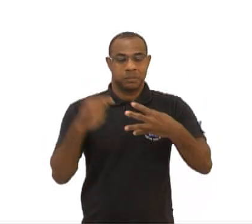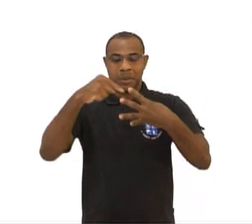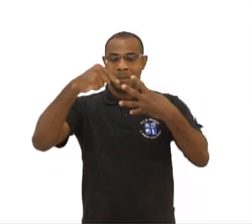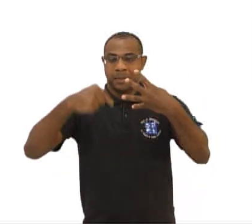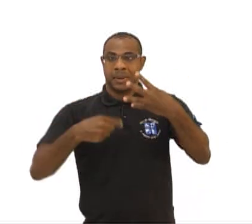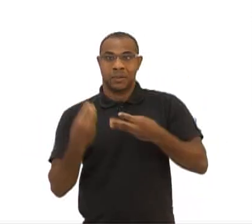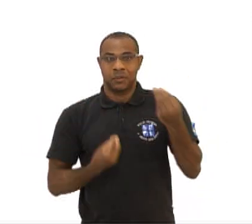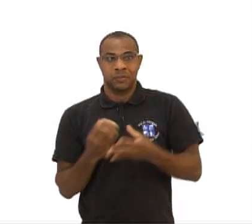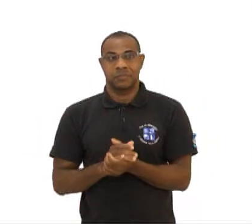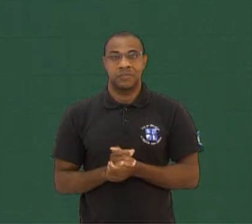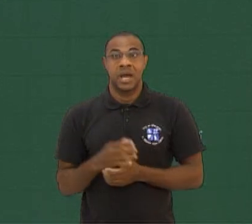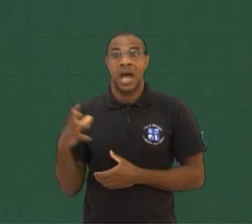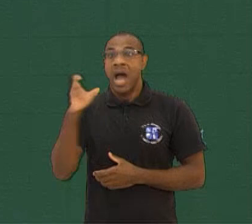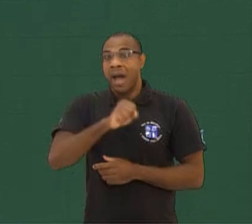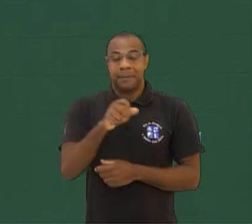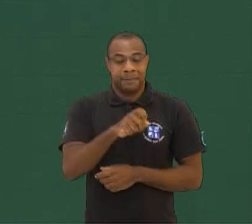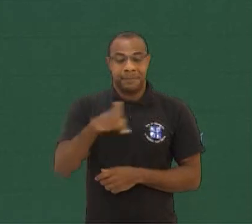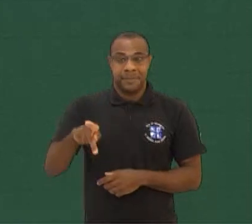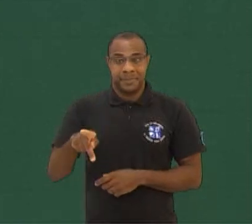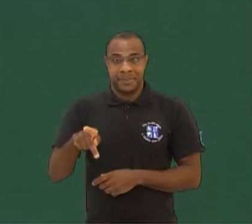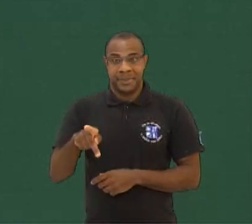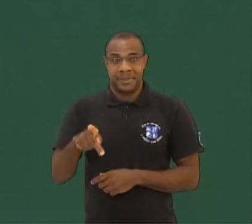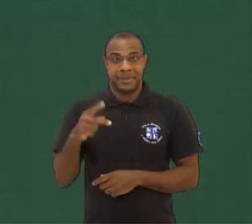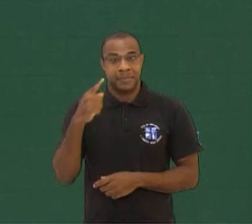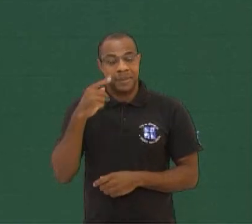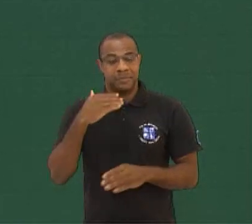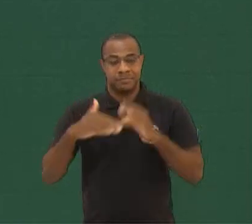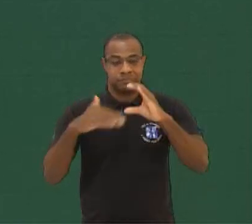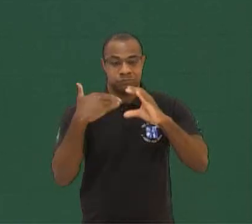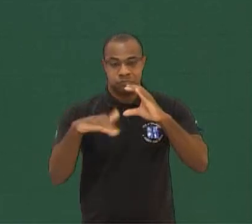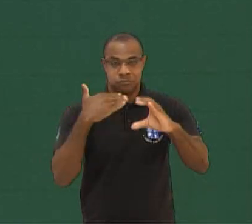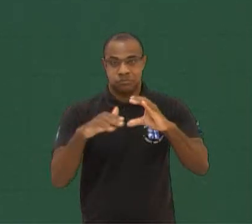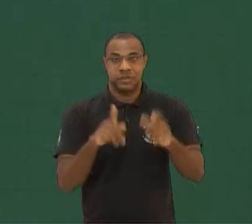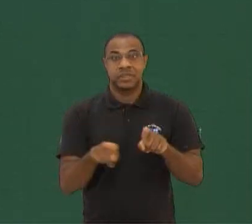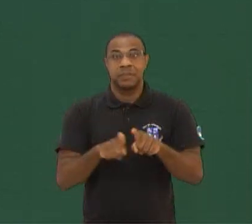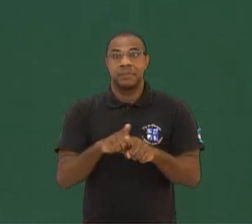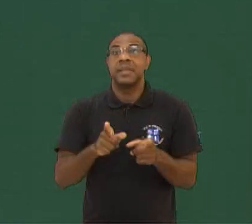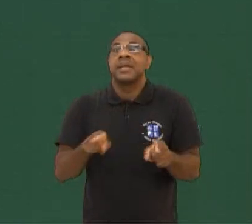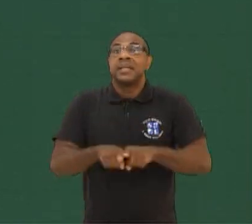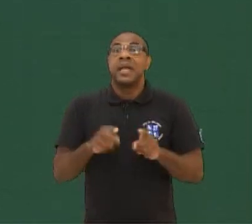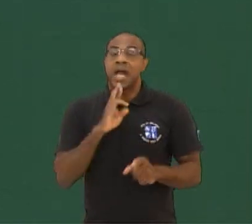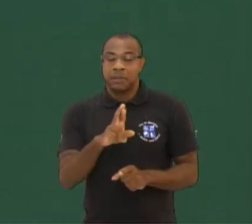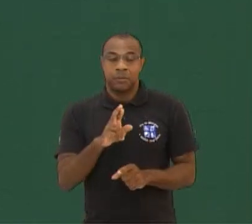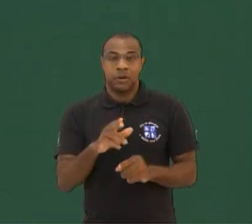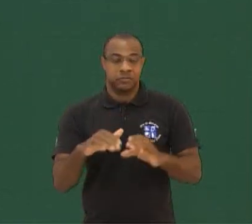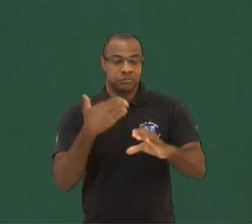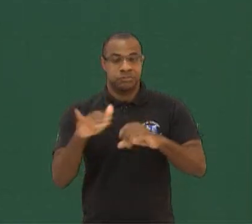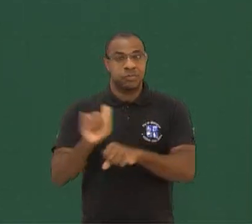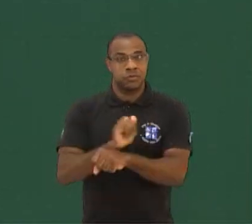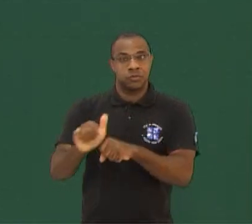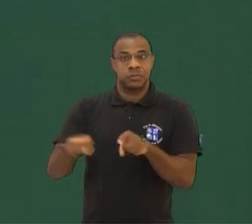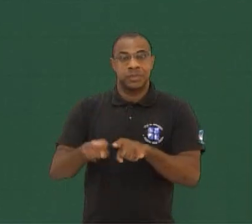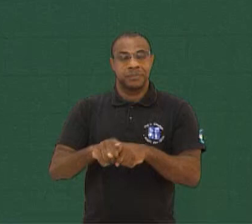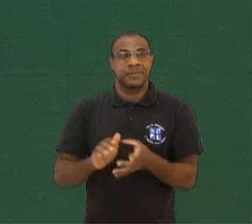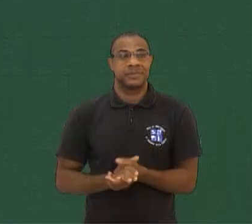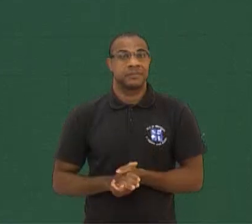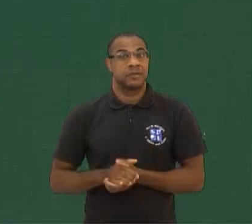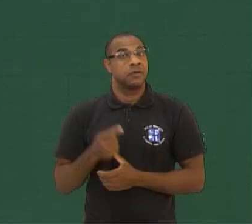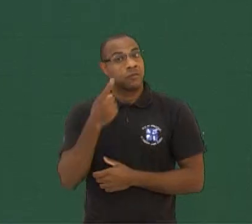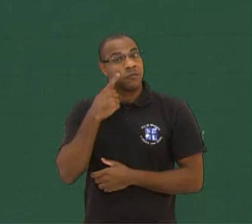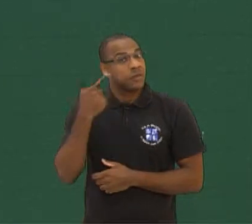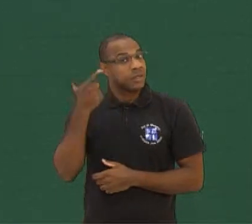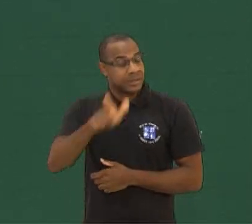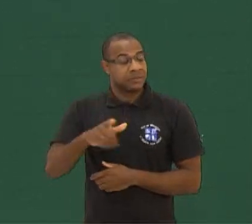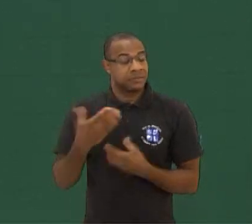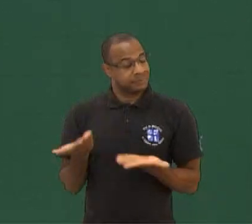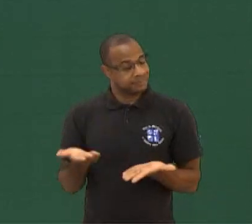agora. Corre lá para o aplicativo do Aula Paraná para participar ou coloca a resposta aí no chat do YouTube. Vamos acertar dessa vez, galera. Vocês, ó, são craques,